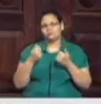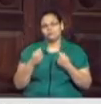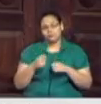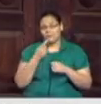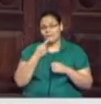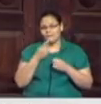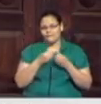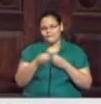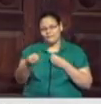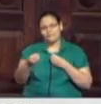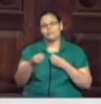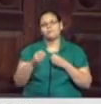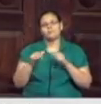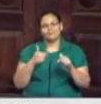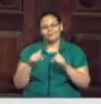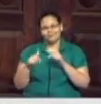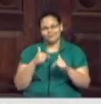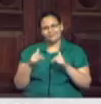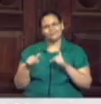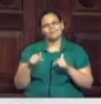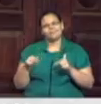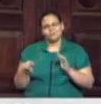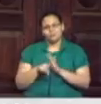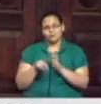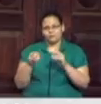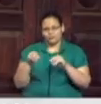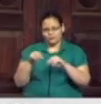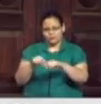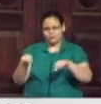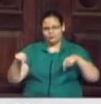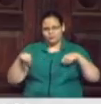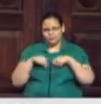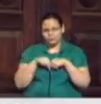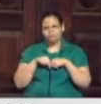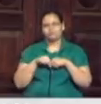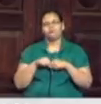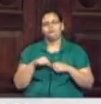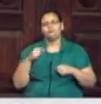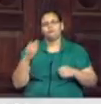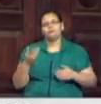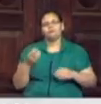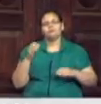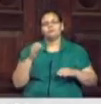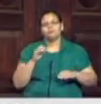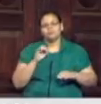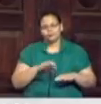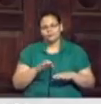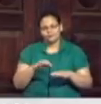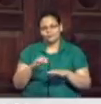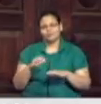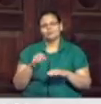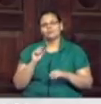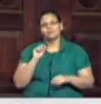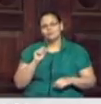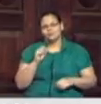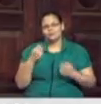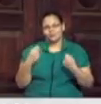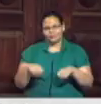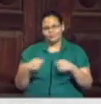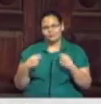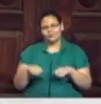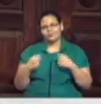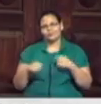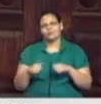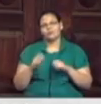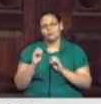perto com o trabalho no campo, né? Com as interfaces, com as entre-safras, enfim, aquelas alternâncias que são necessárias no